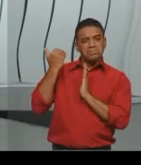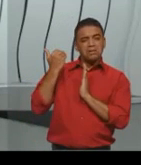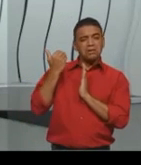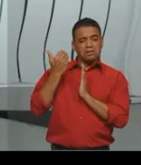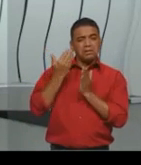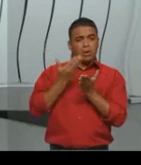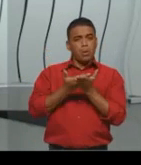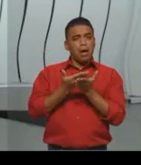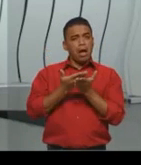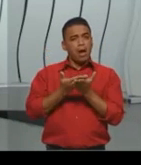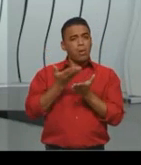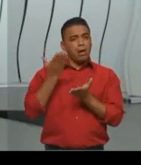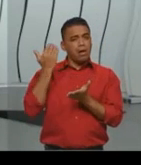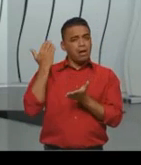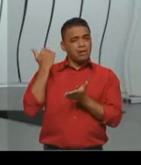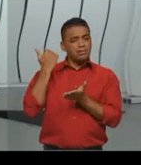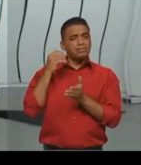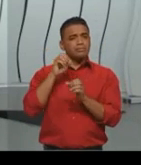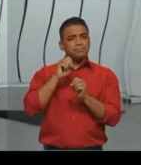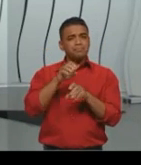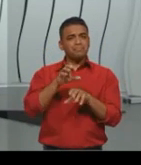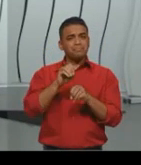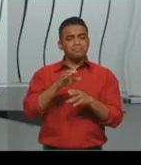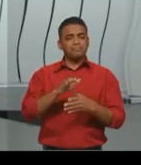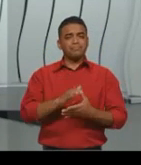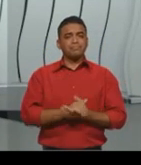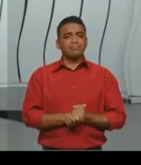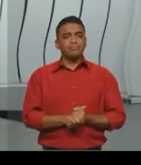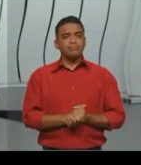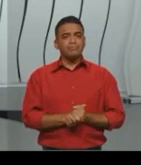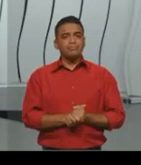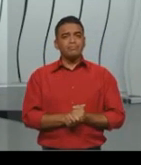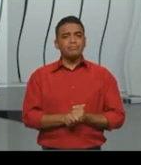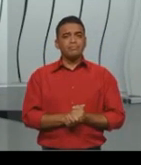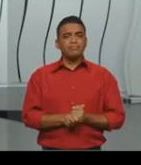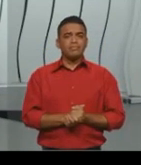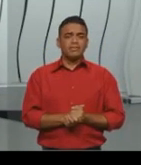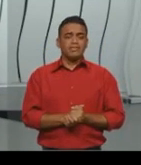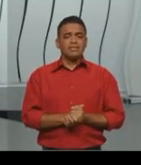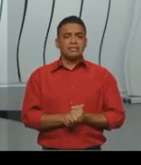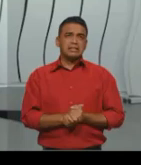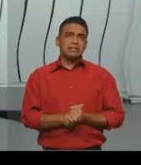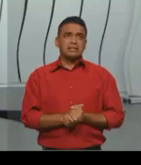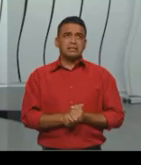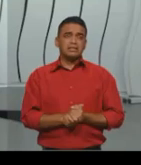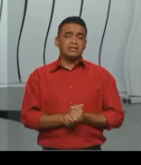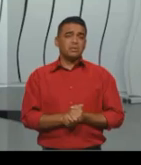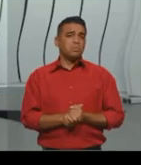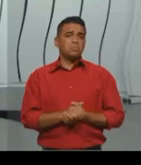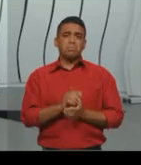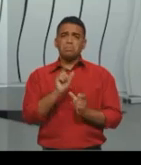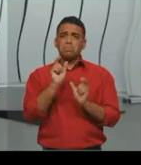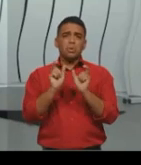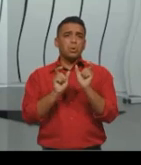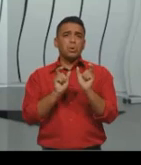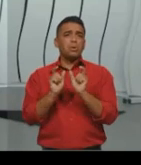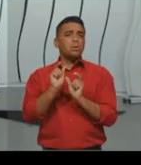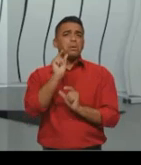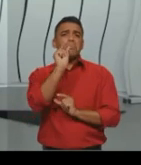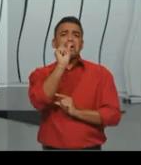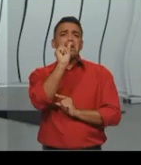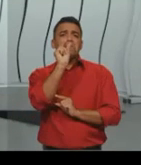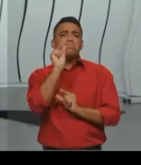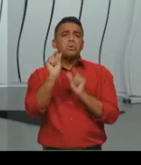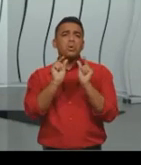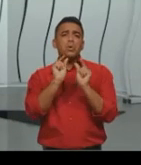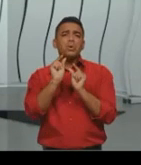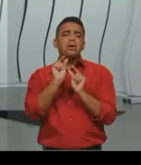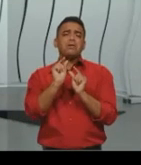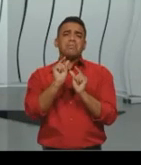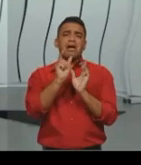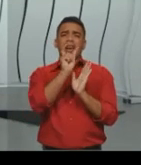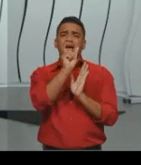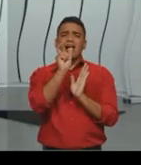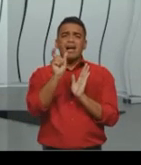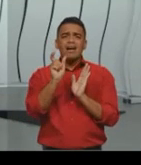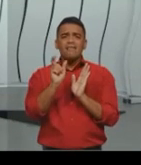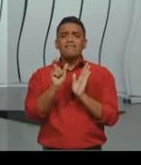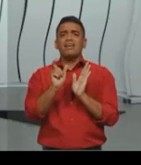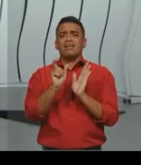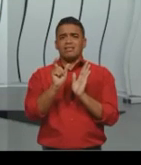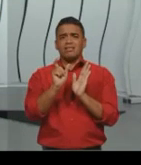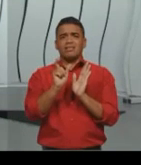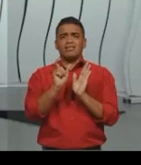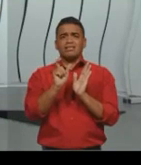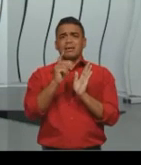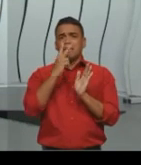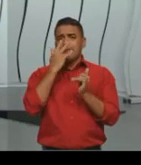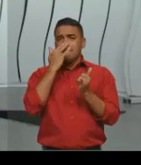texto. Deviam ter mínimas palavras que não eram cognatas, era um texto expositivo de ciência, então